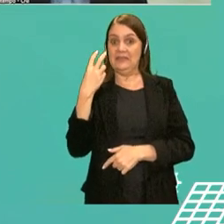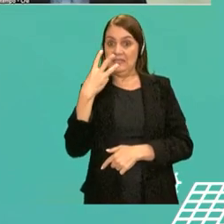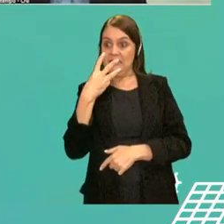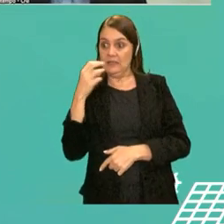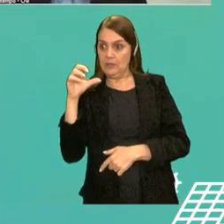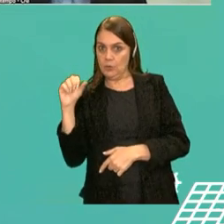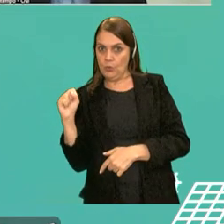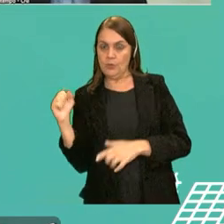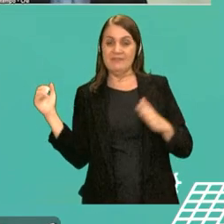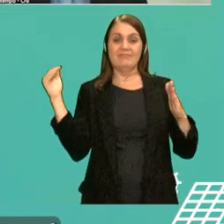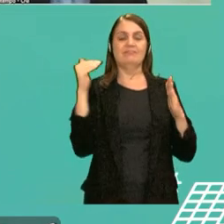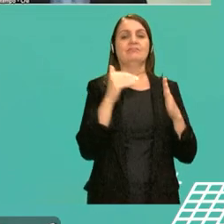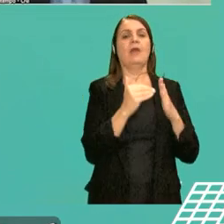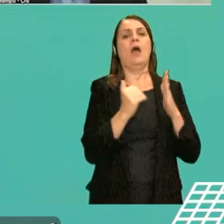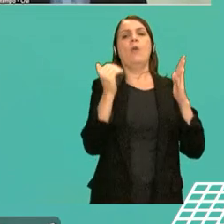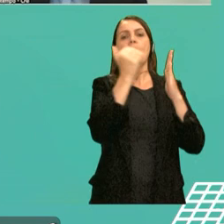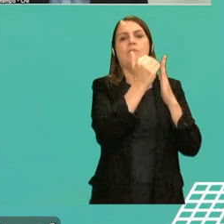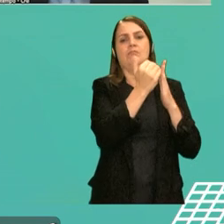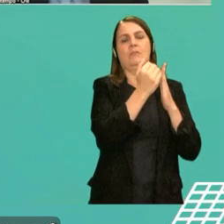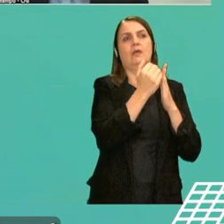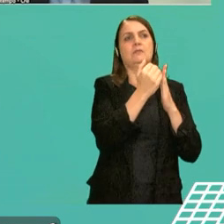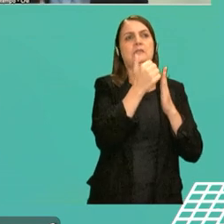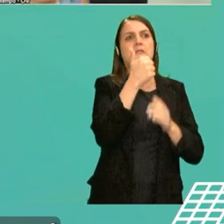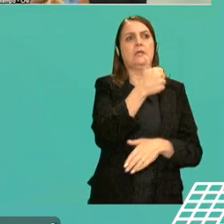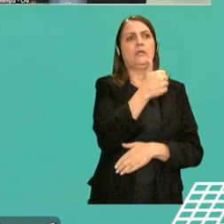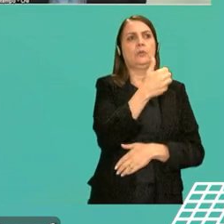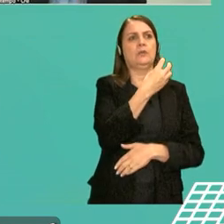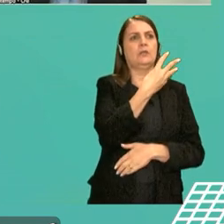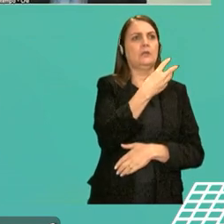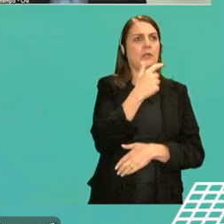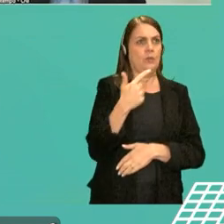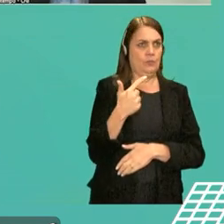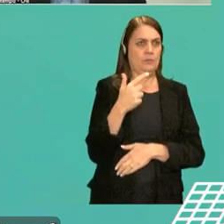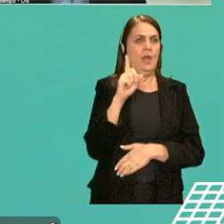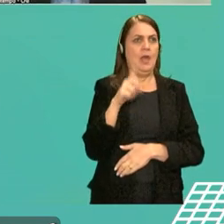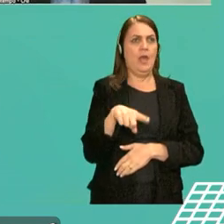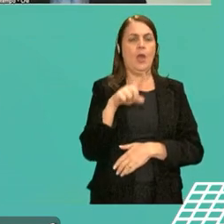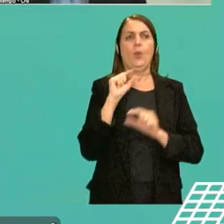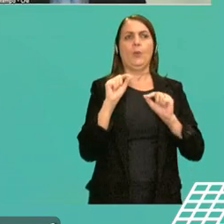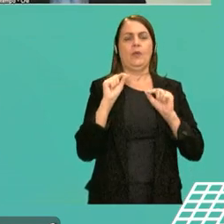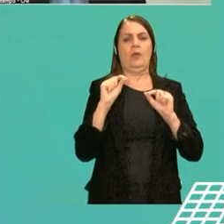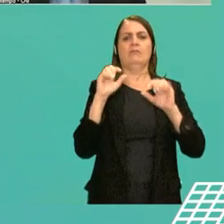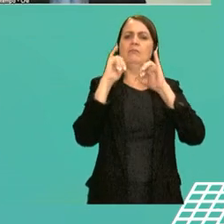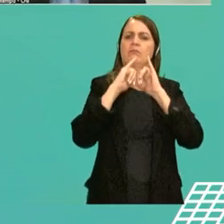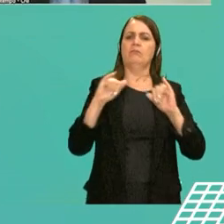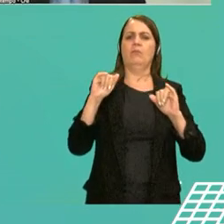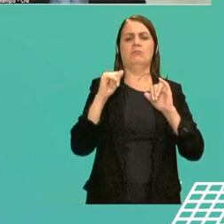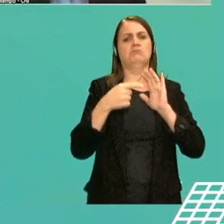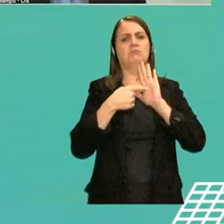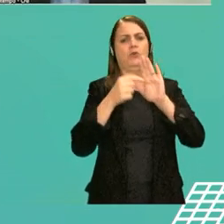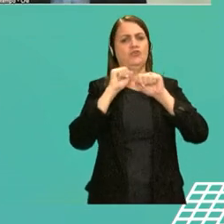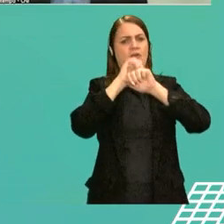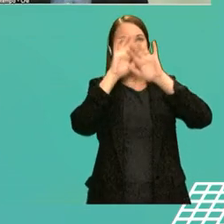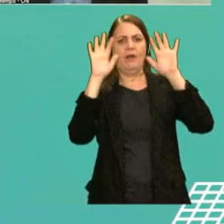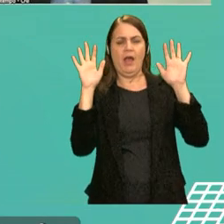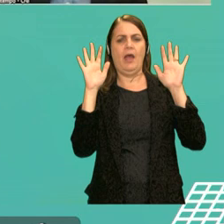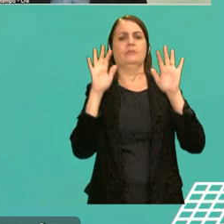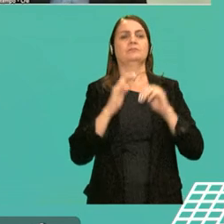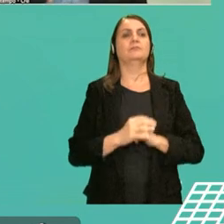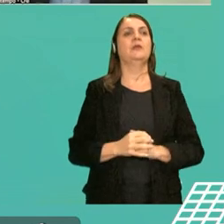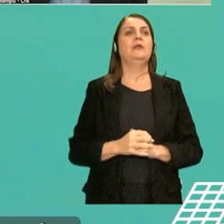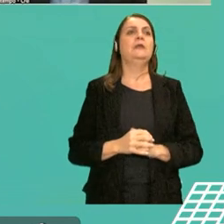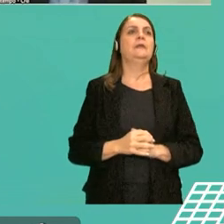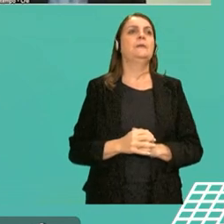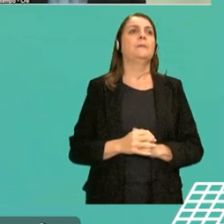aí essa evolução e transparência e também a contabilidade da qualidade, desses ativos.